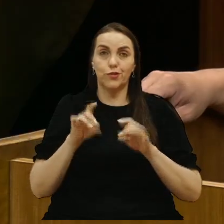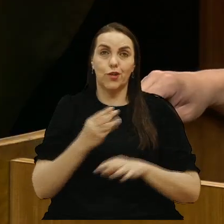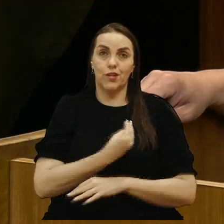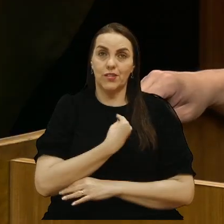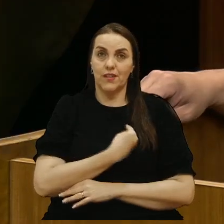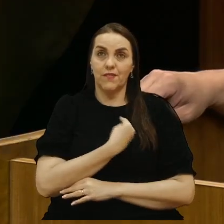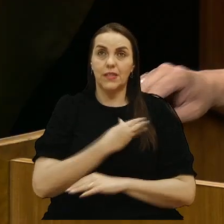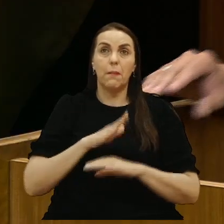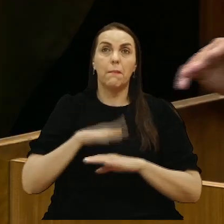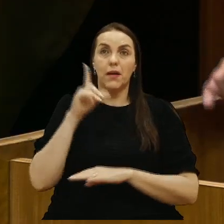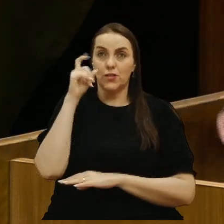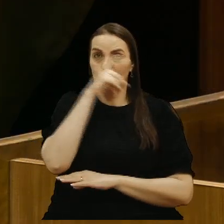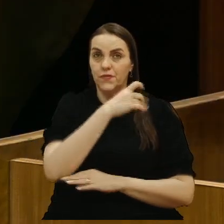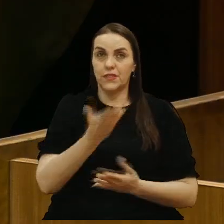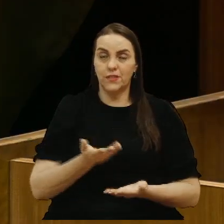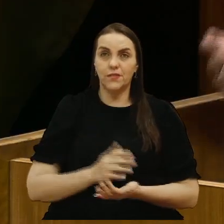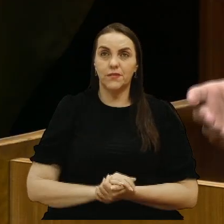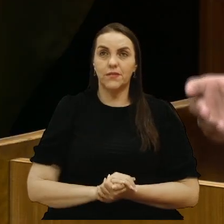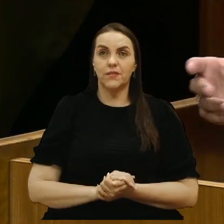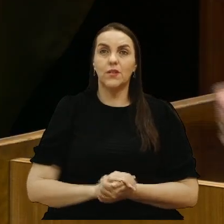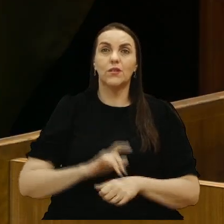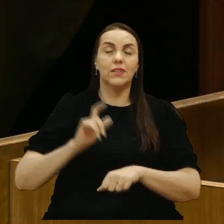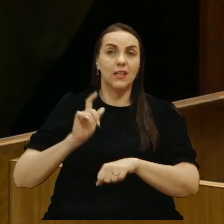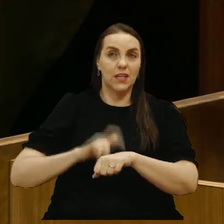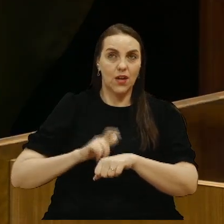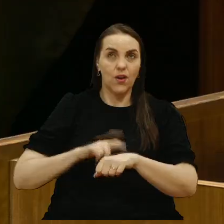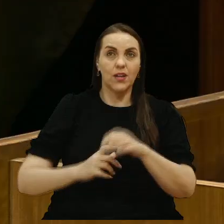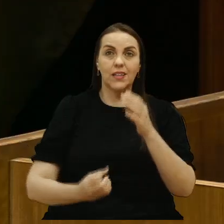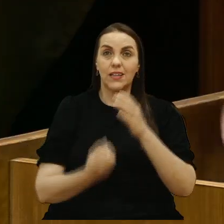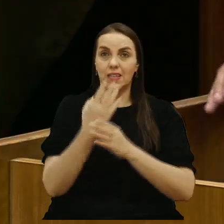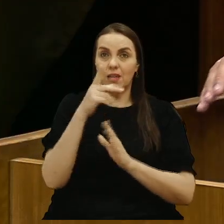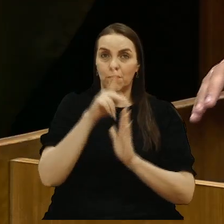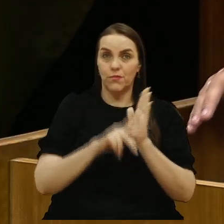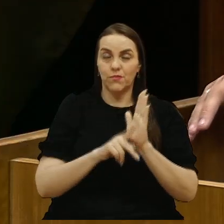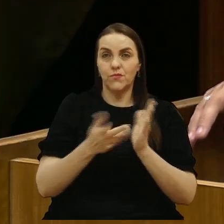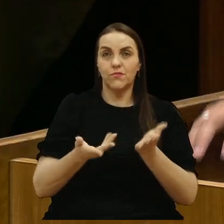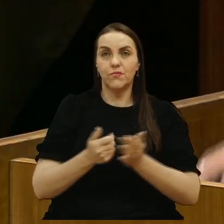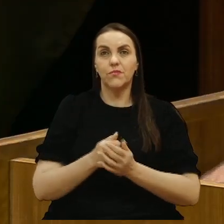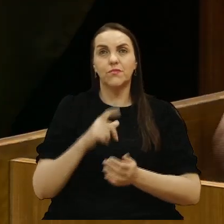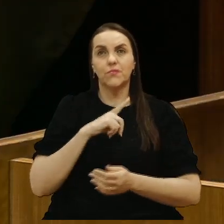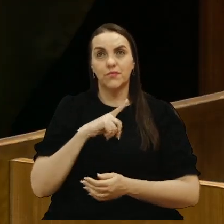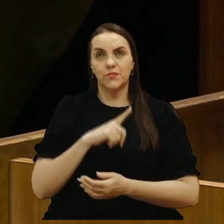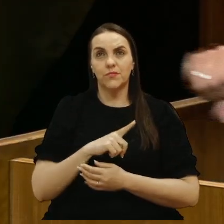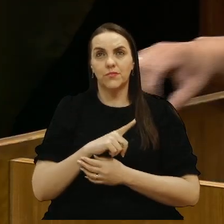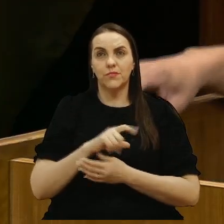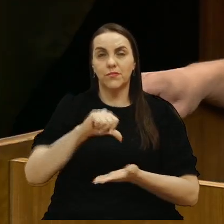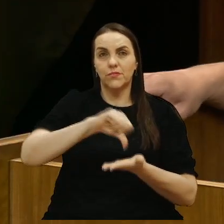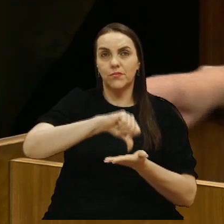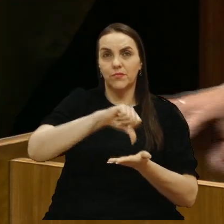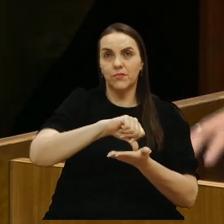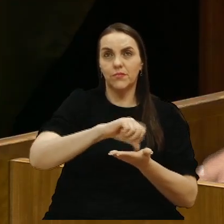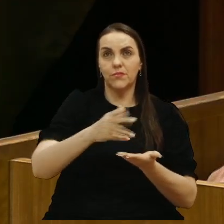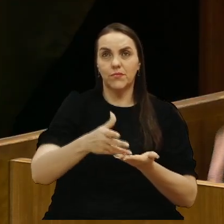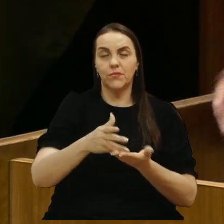cada vez mais difícil. Então, está na hora da gente criar projetos onde que tenha ecopontos em mercados, em lojas.